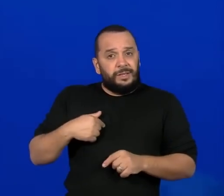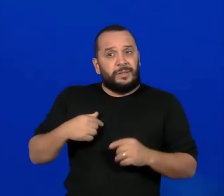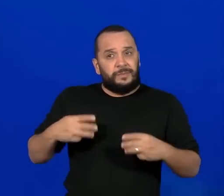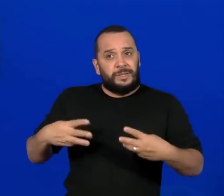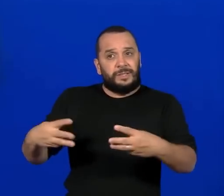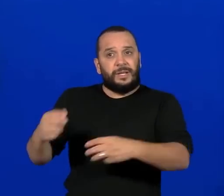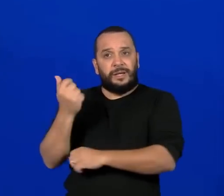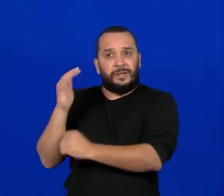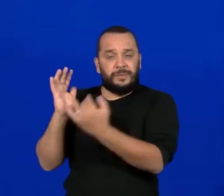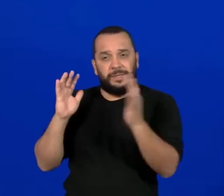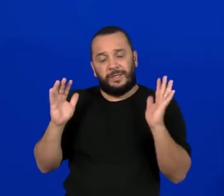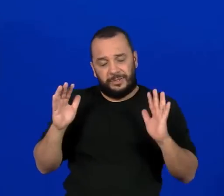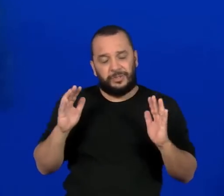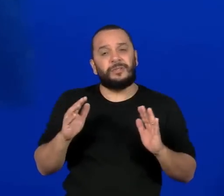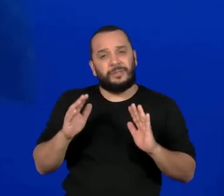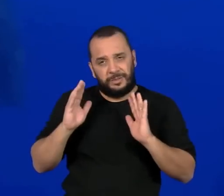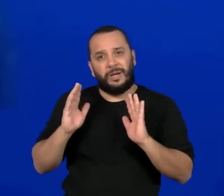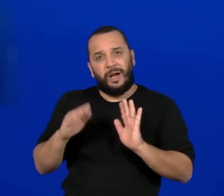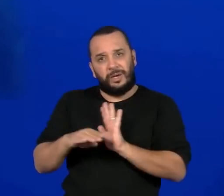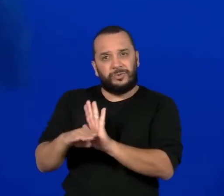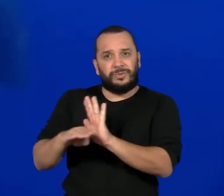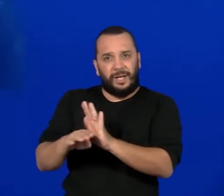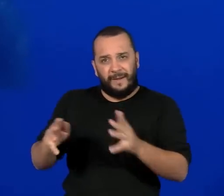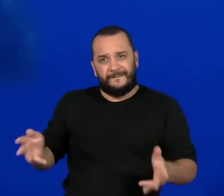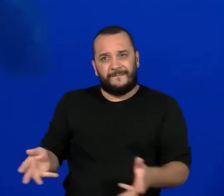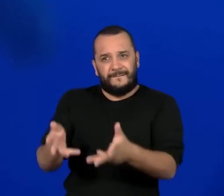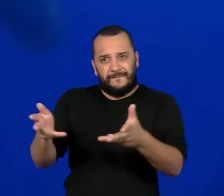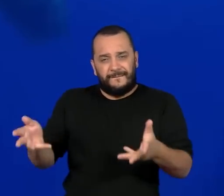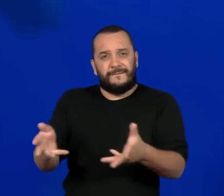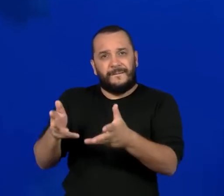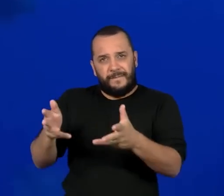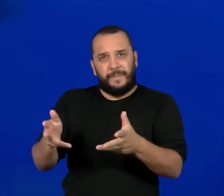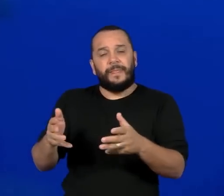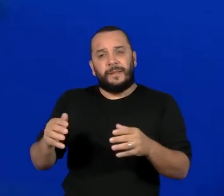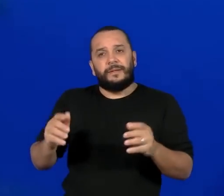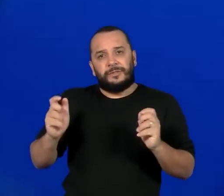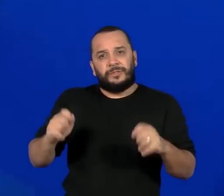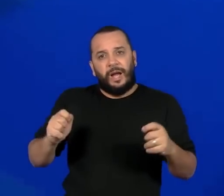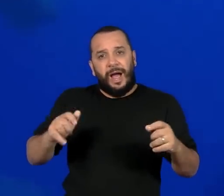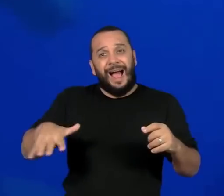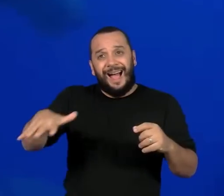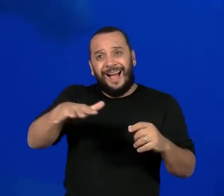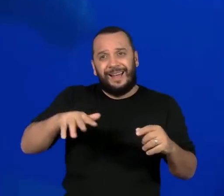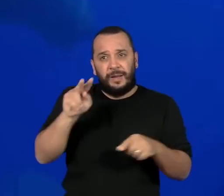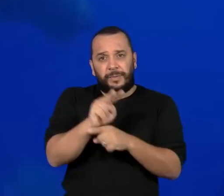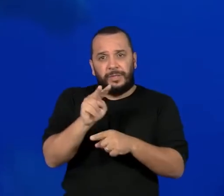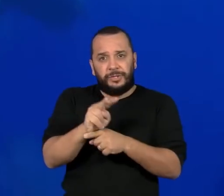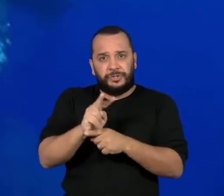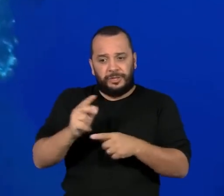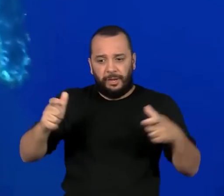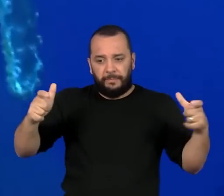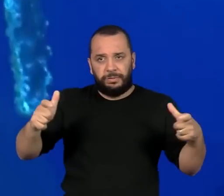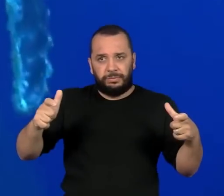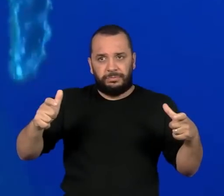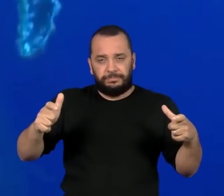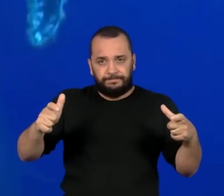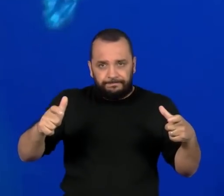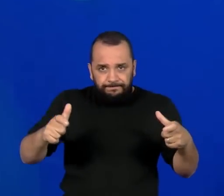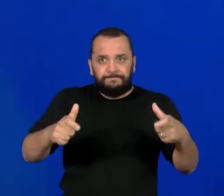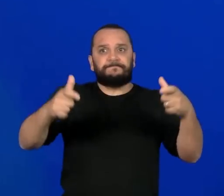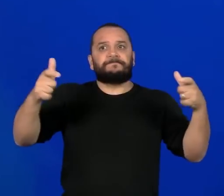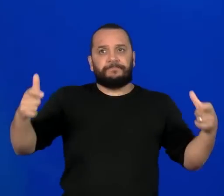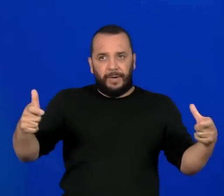Ambiente, do ICMBio, para que a gente possa avançar nessa ampliação de Abrolhos. E acho que esse avanço tem